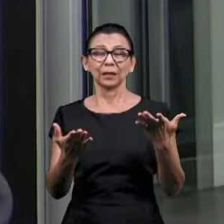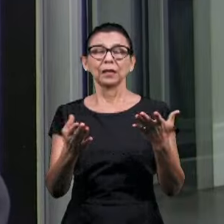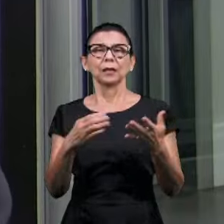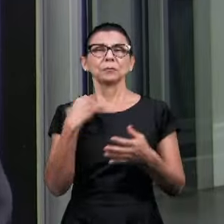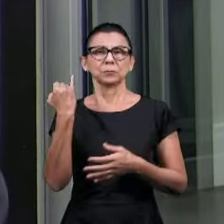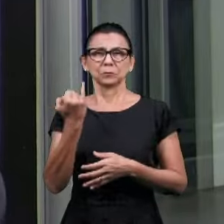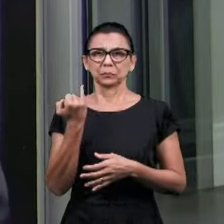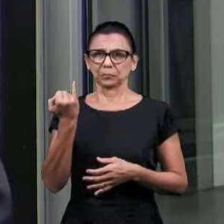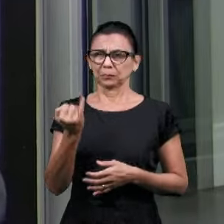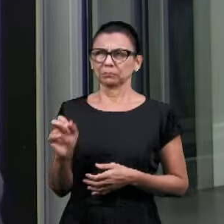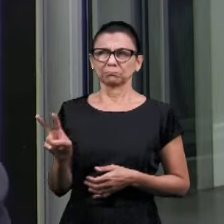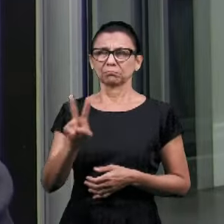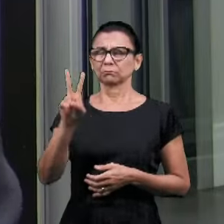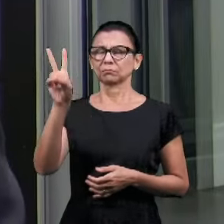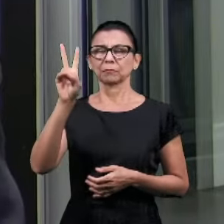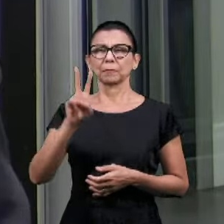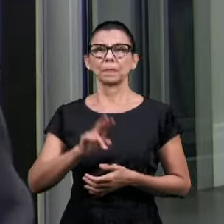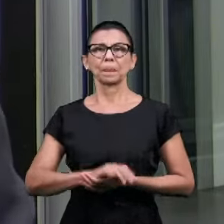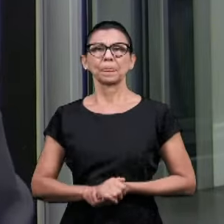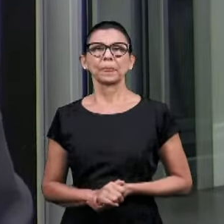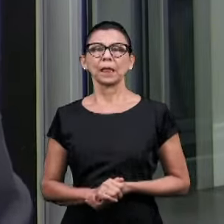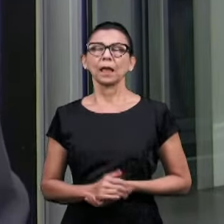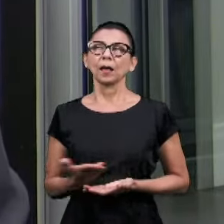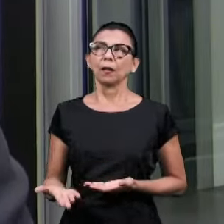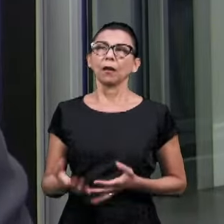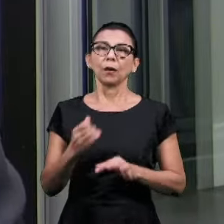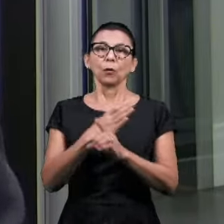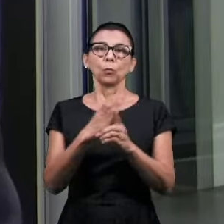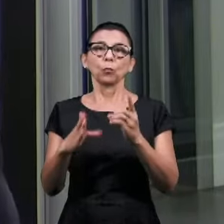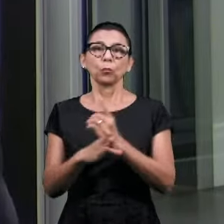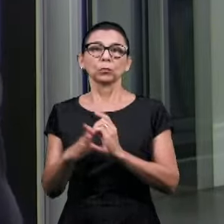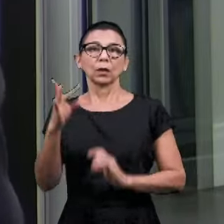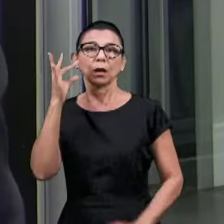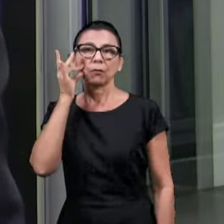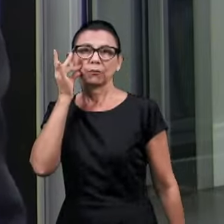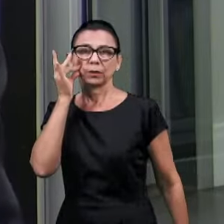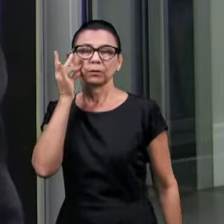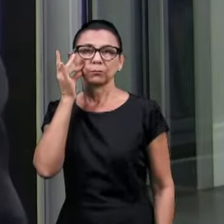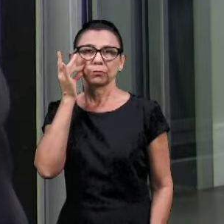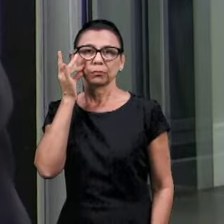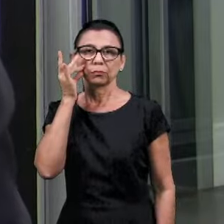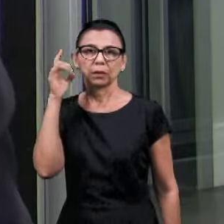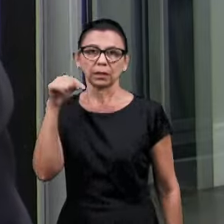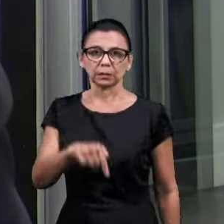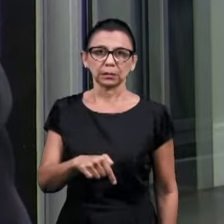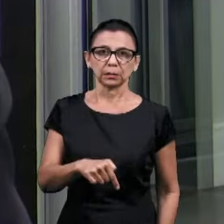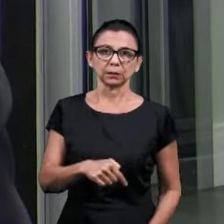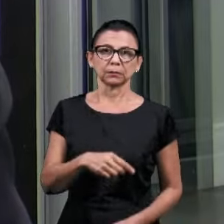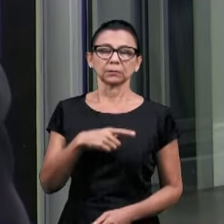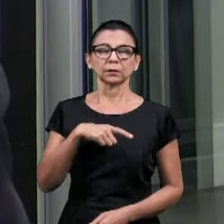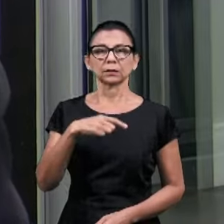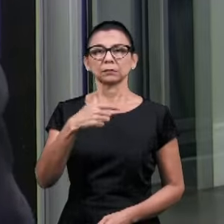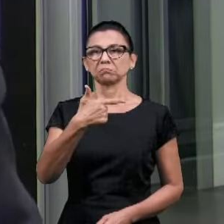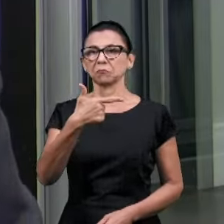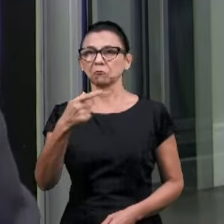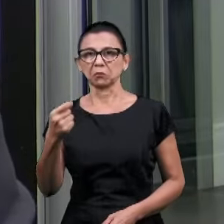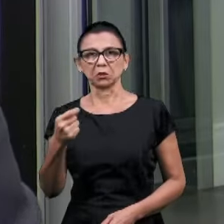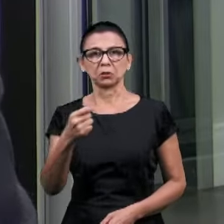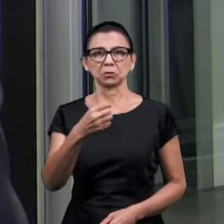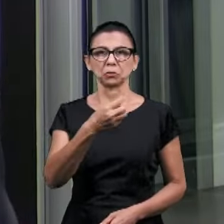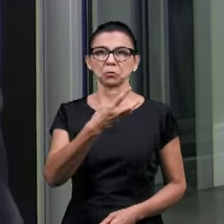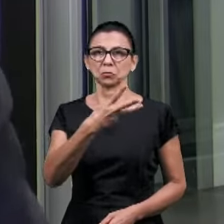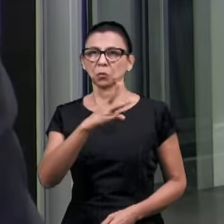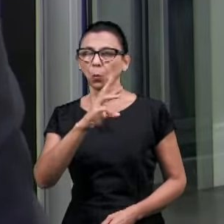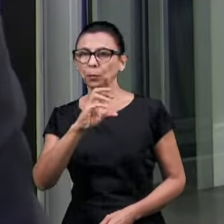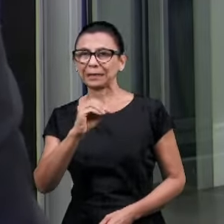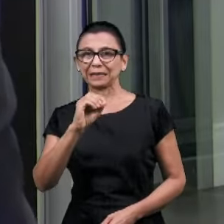culto ao vivo aqui, você tem ali 20, 30 mil pessoas, né, participando